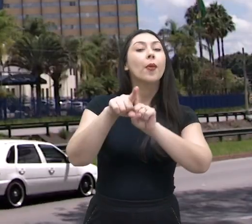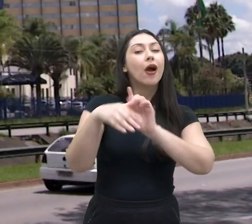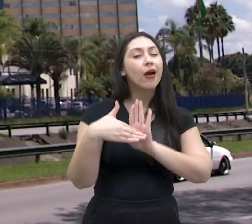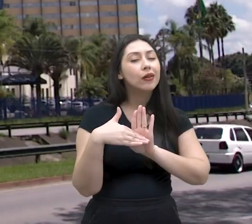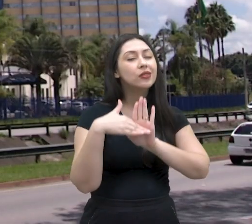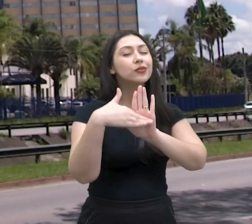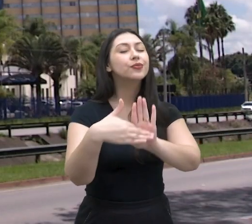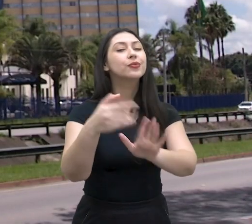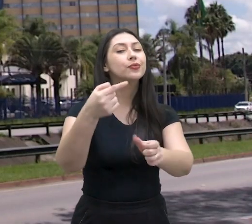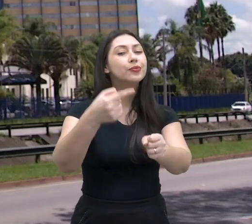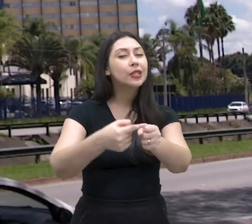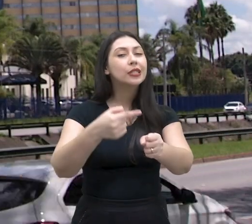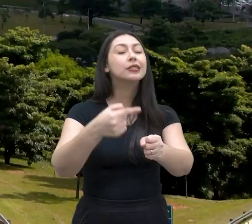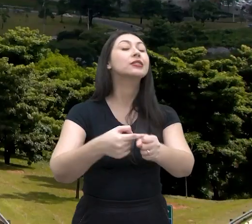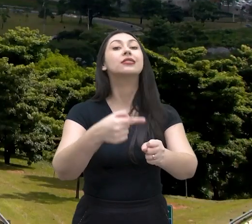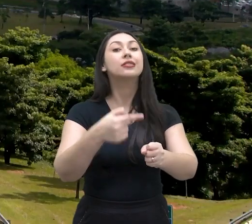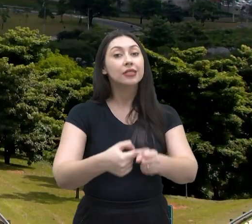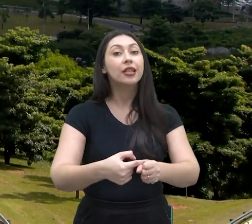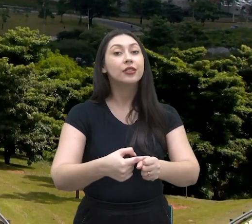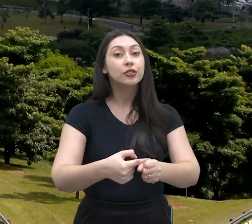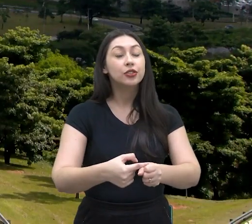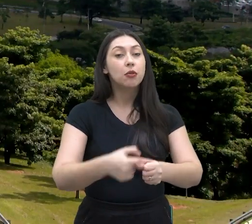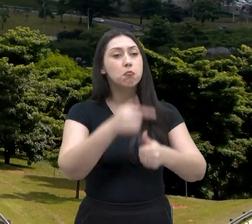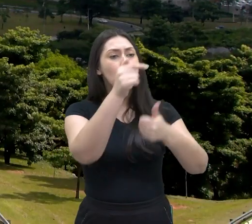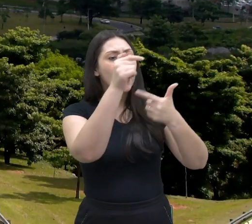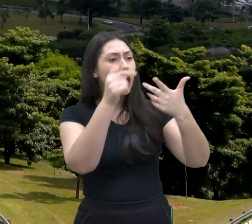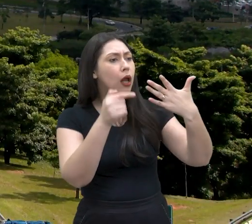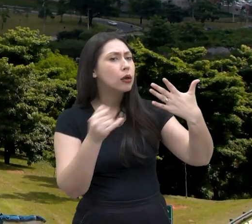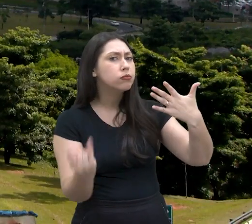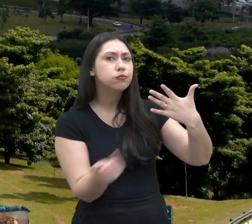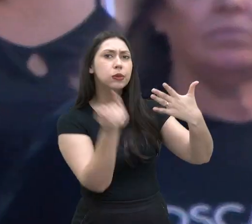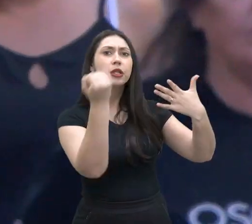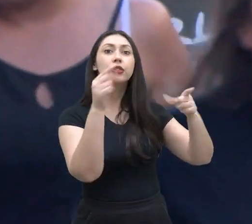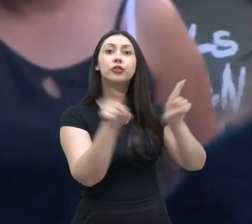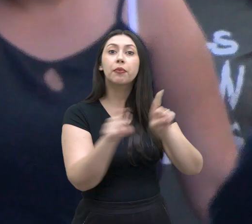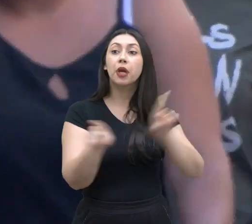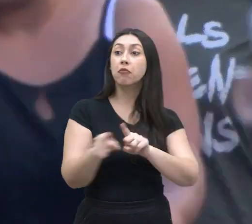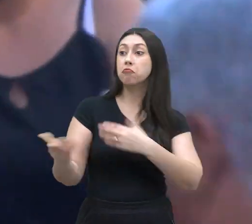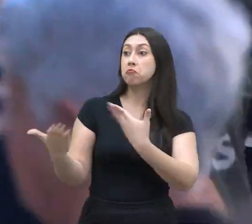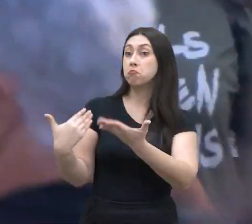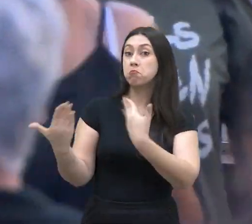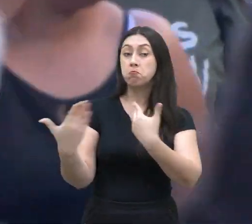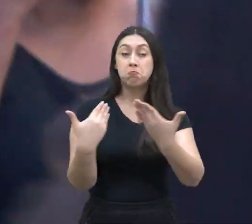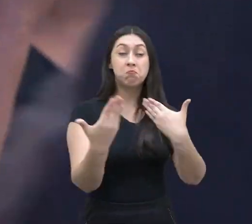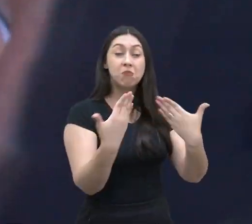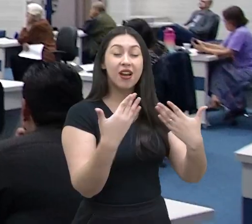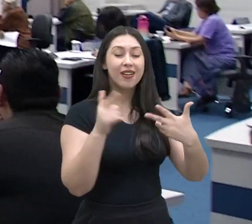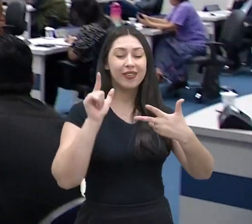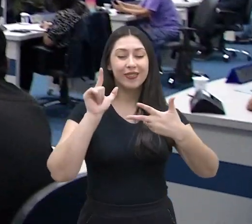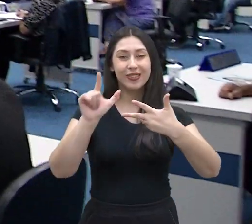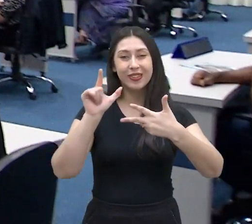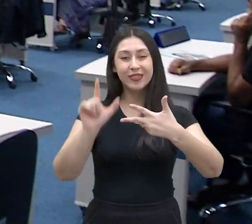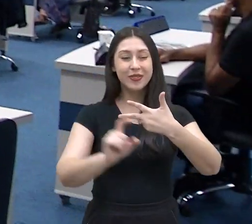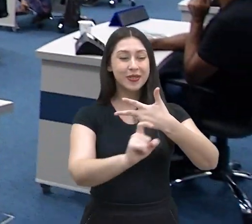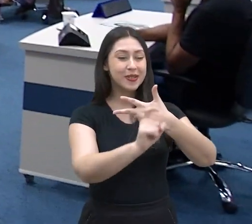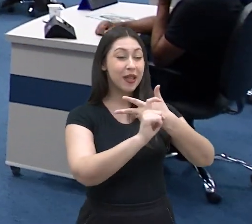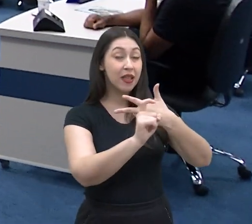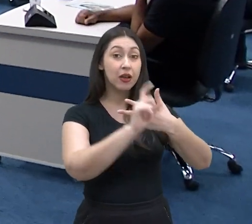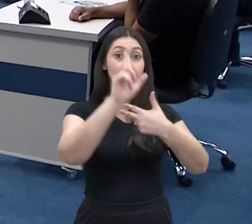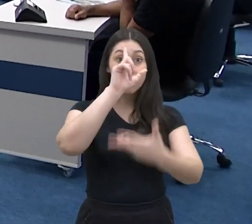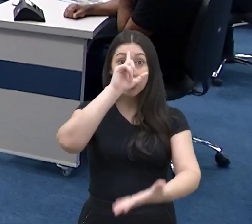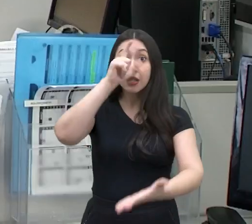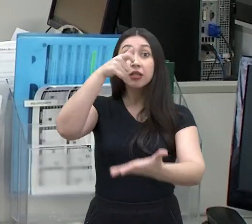políticas públicas para a cidade. Através da definição de prioridades e o debate com a população, o Legislativo